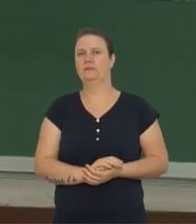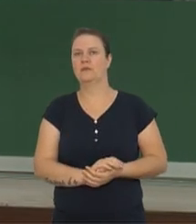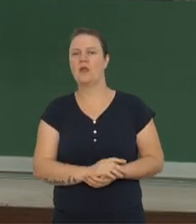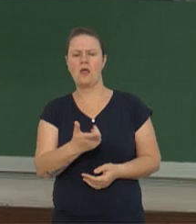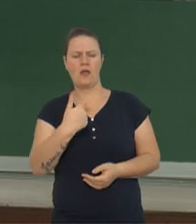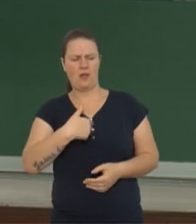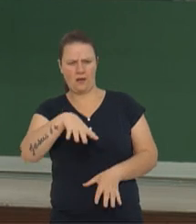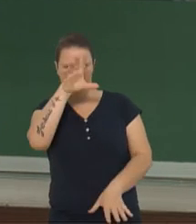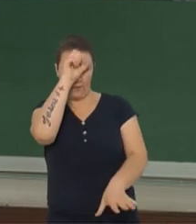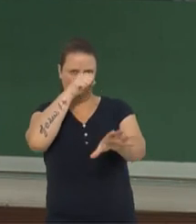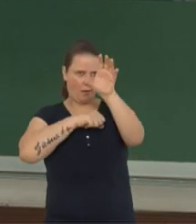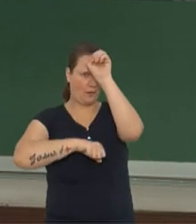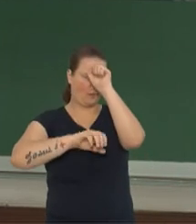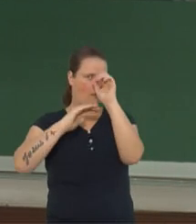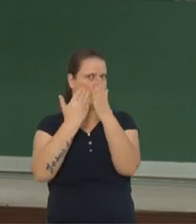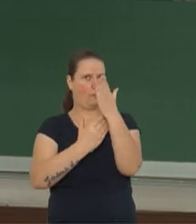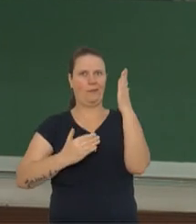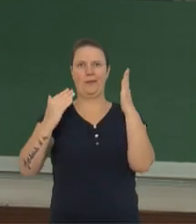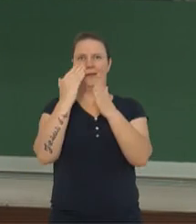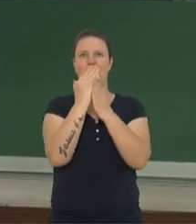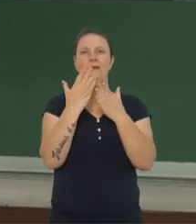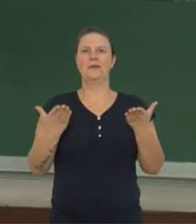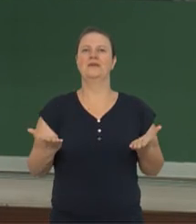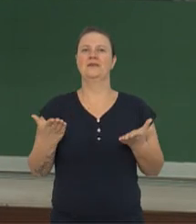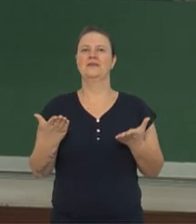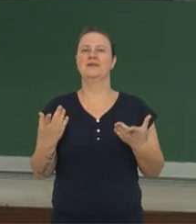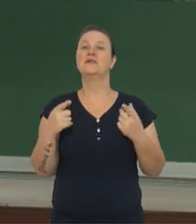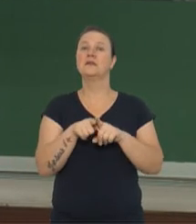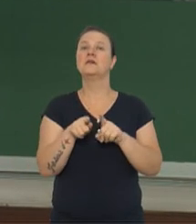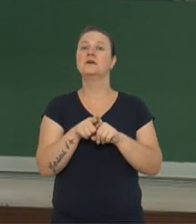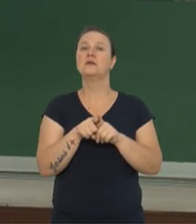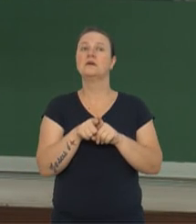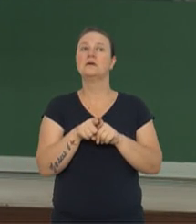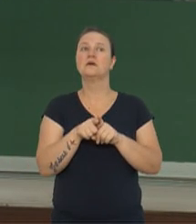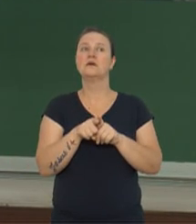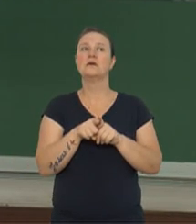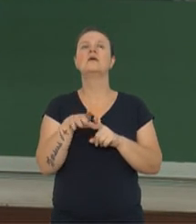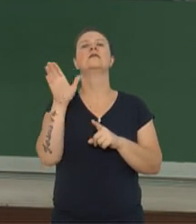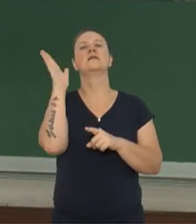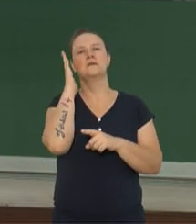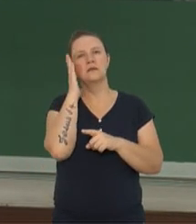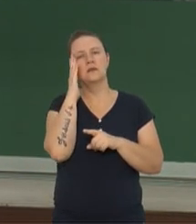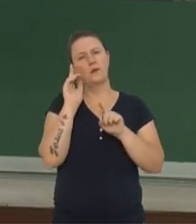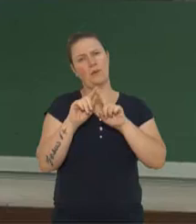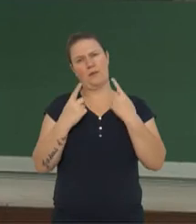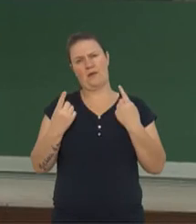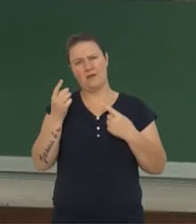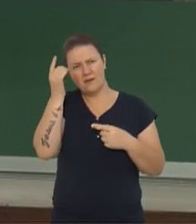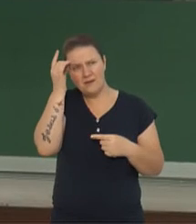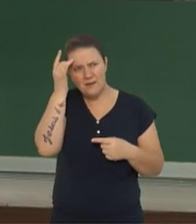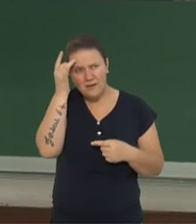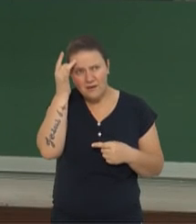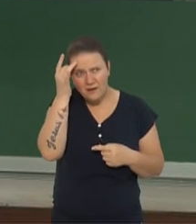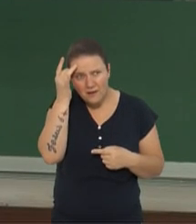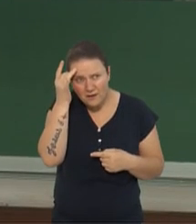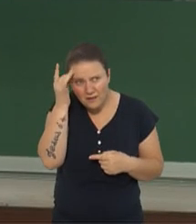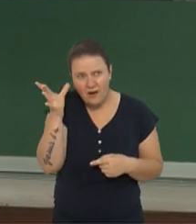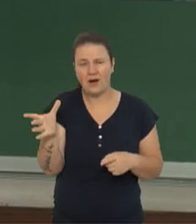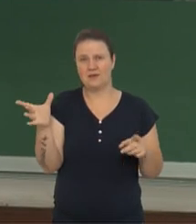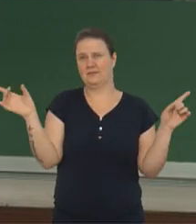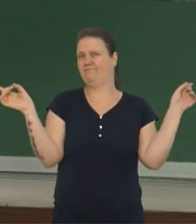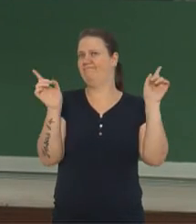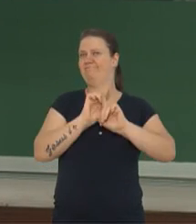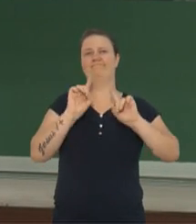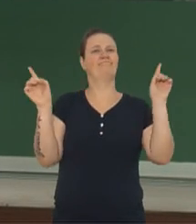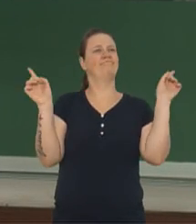mais, mas, de somatória. Te entendo, mas não será muito fácil, mas, pero não será